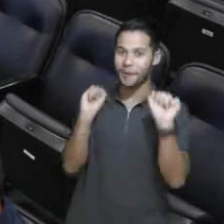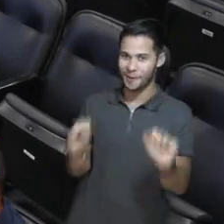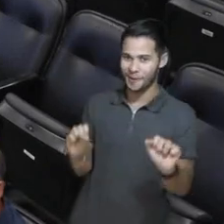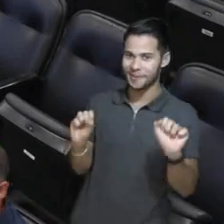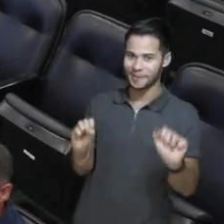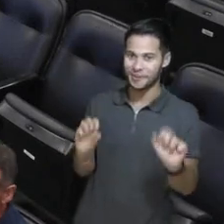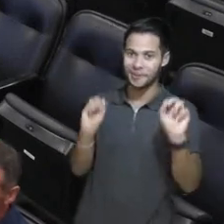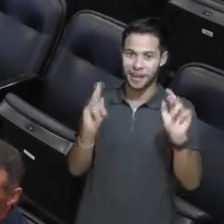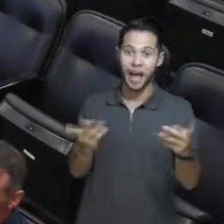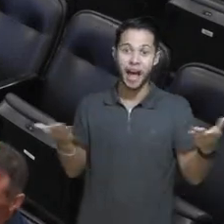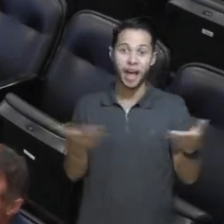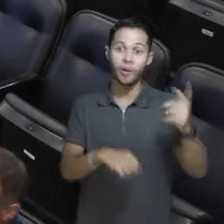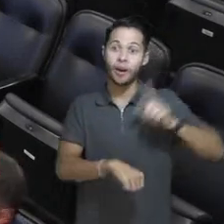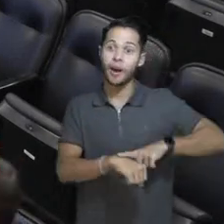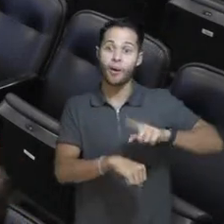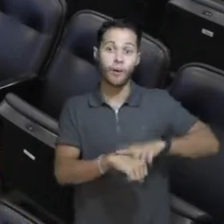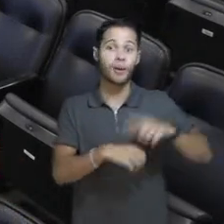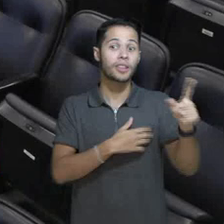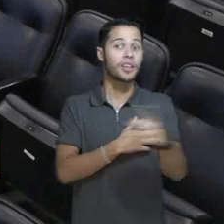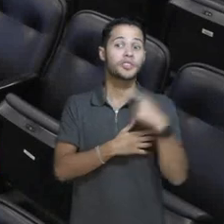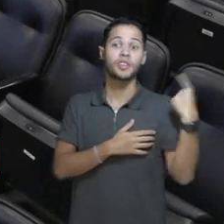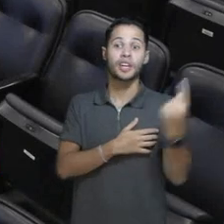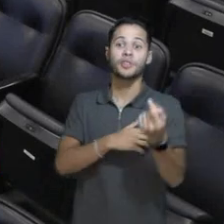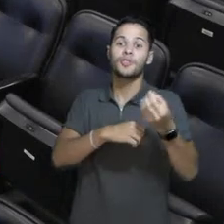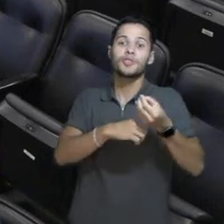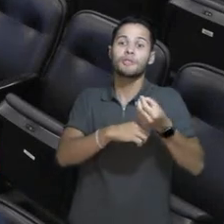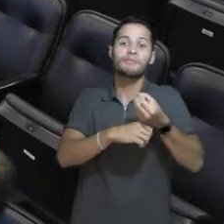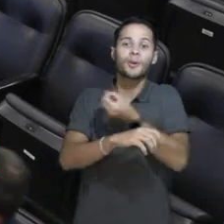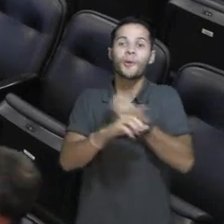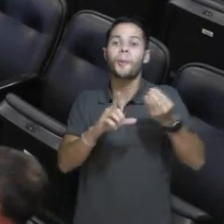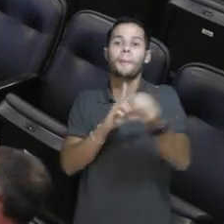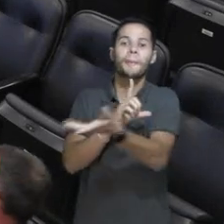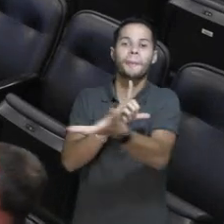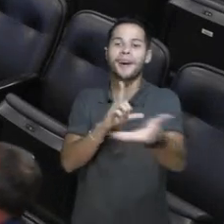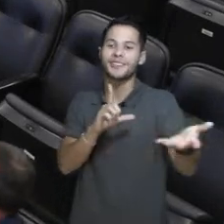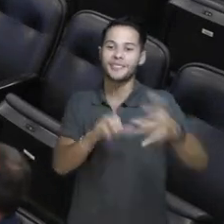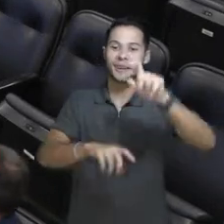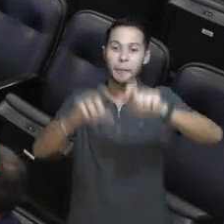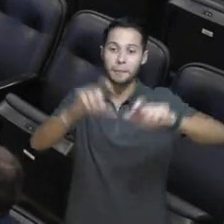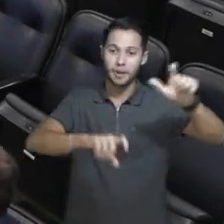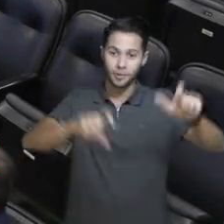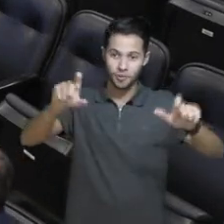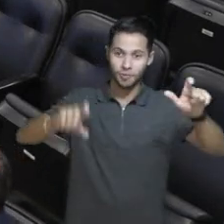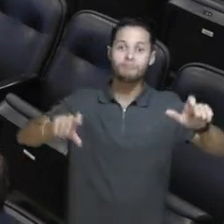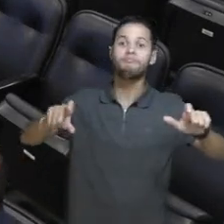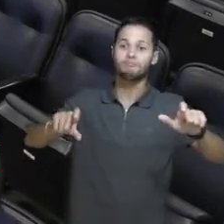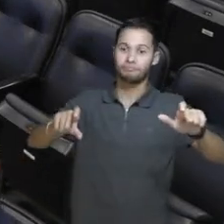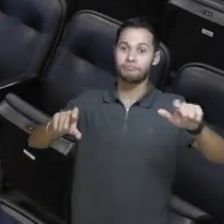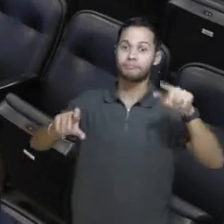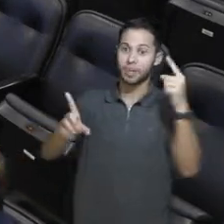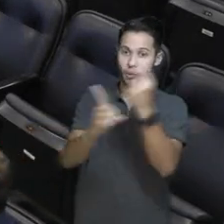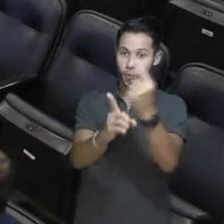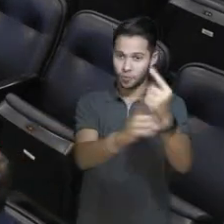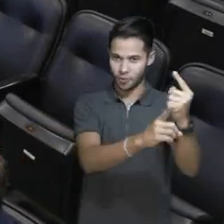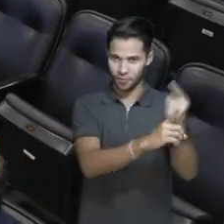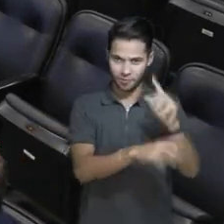a hora da gente compartilhar as soluções que em conjunto vocês conseguiram encontrar